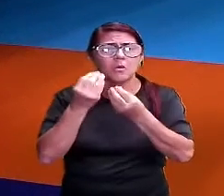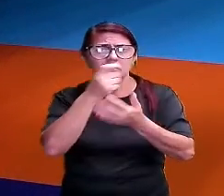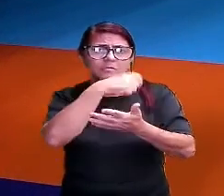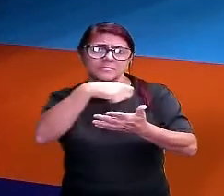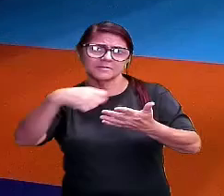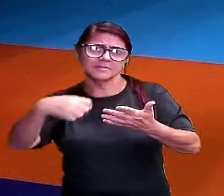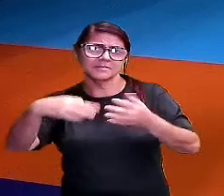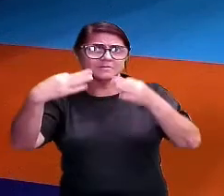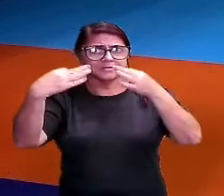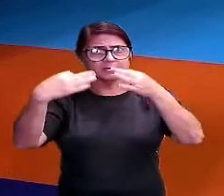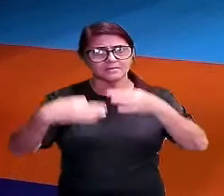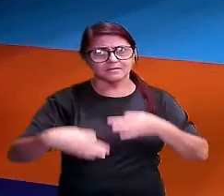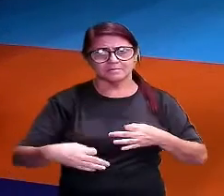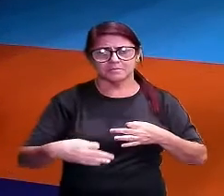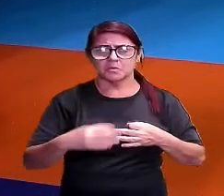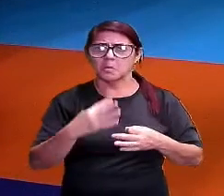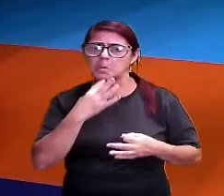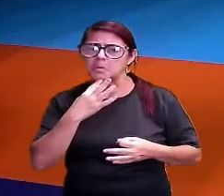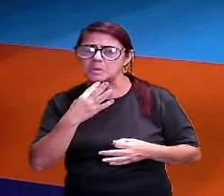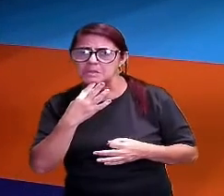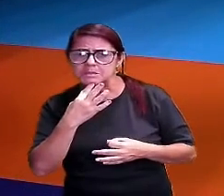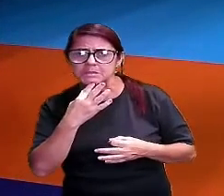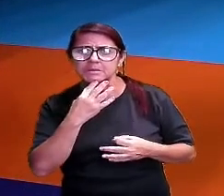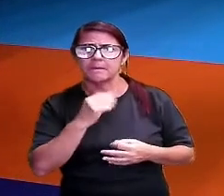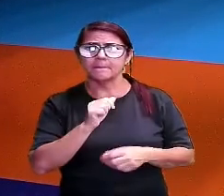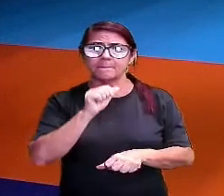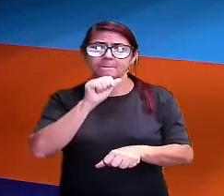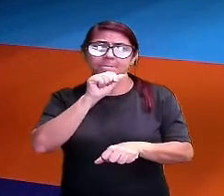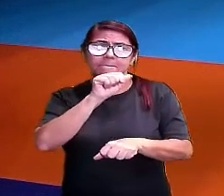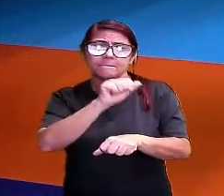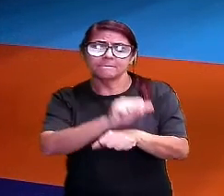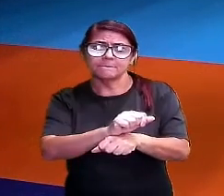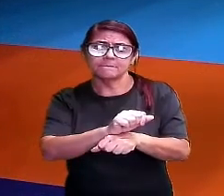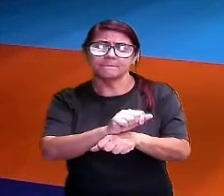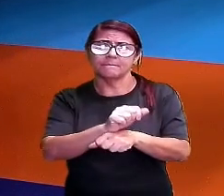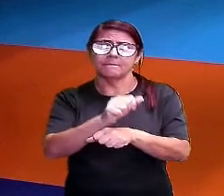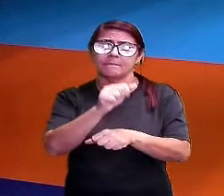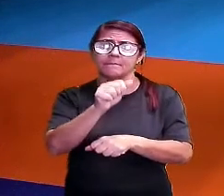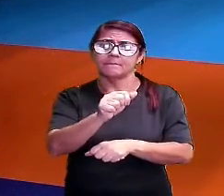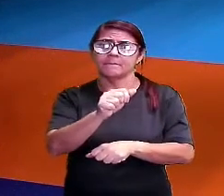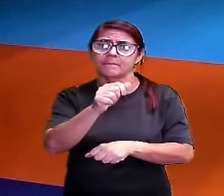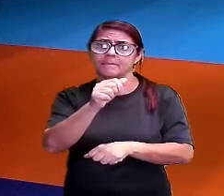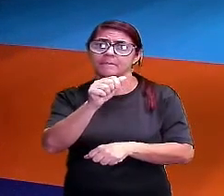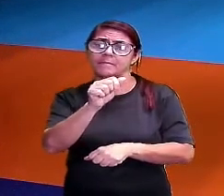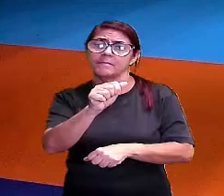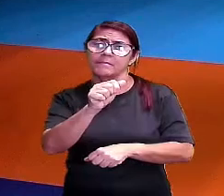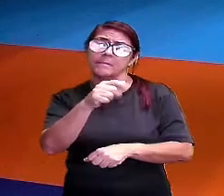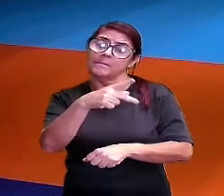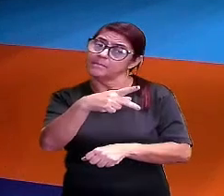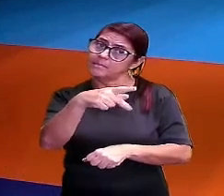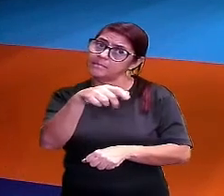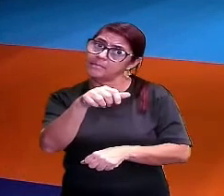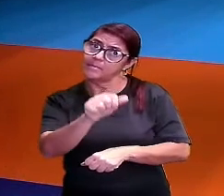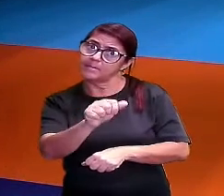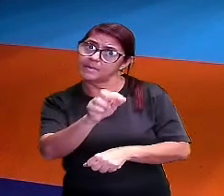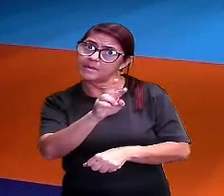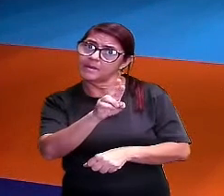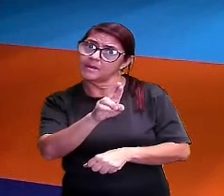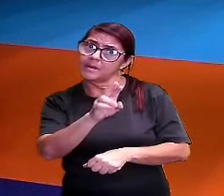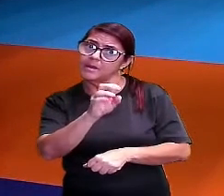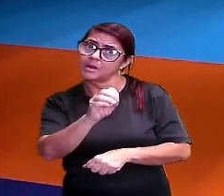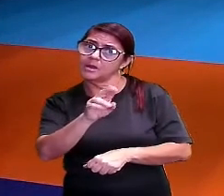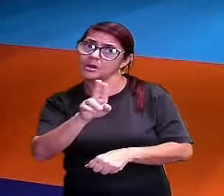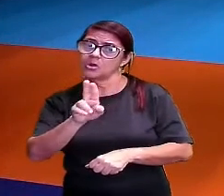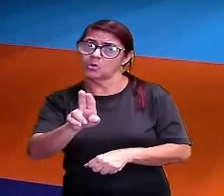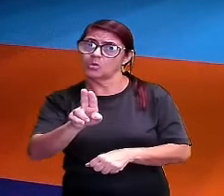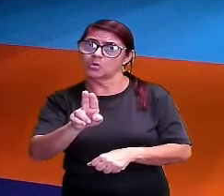falar, tá? Então, aqui, ó, parou, não pode ser parou. Então, eu vou aqui e coloco apenas